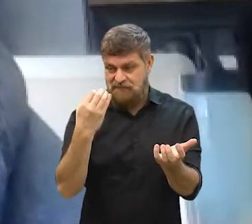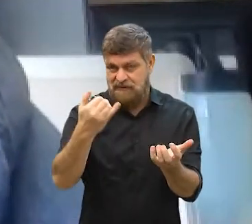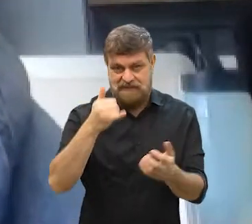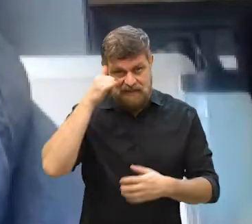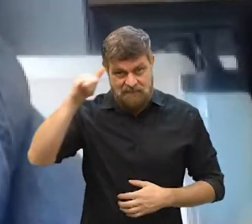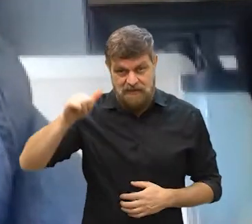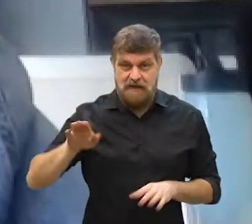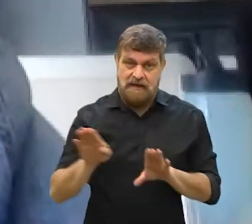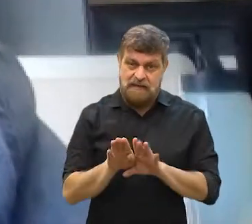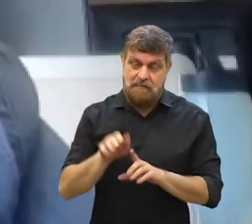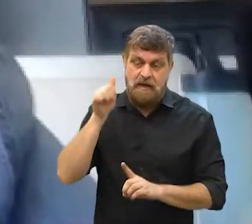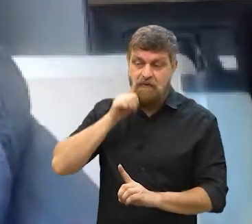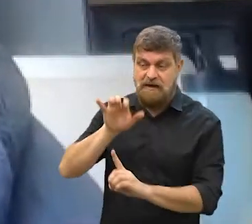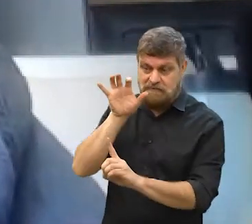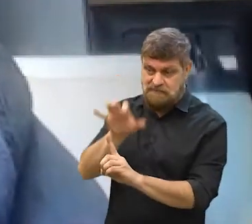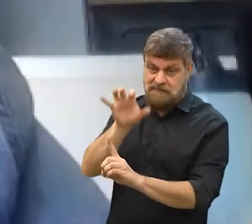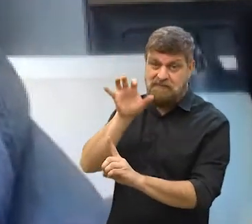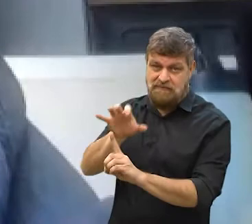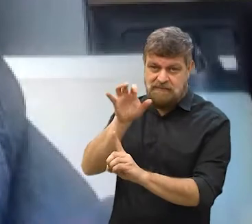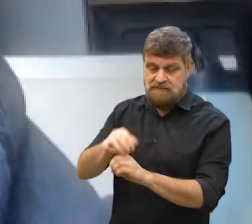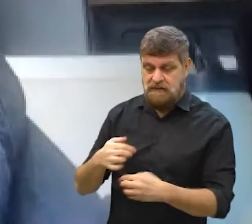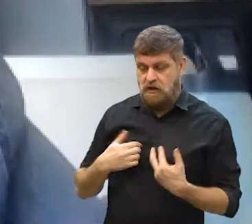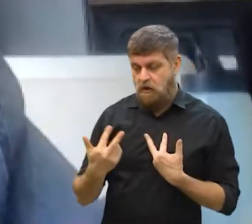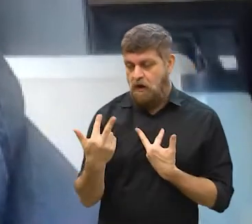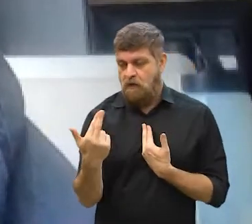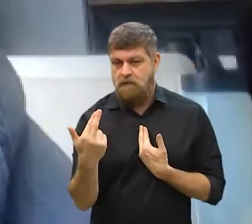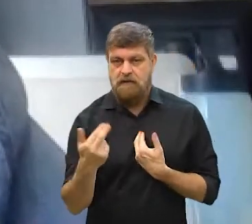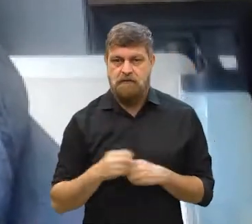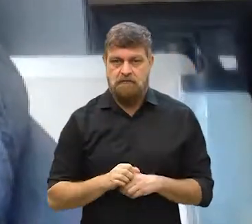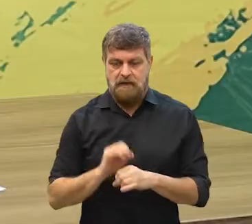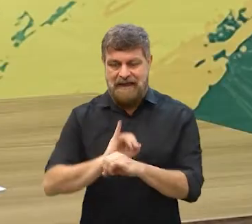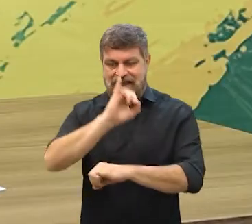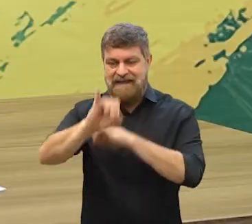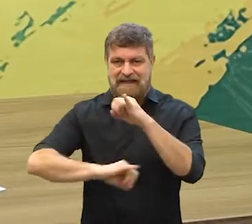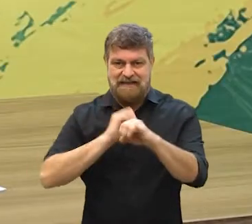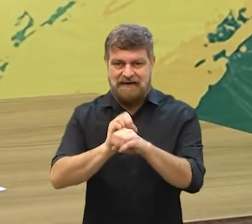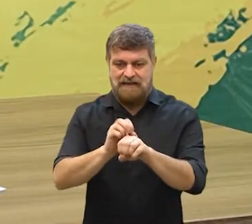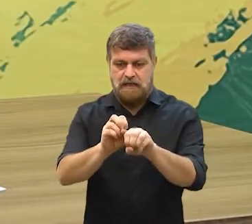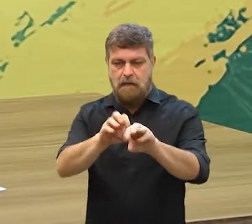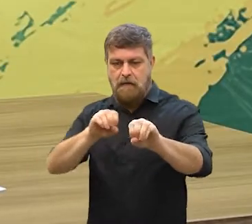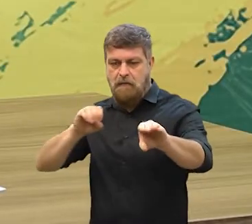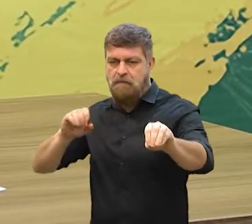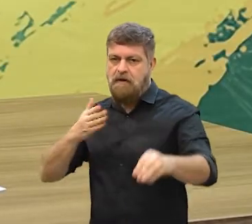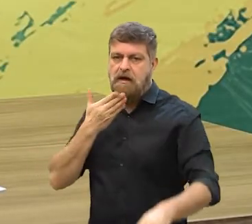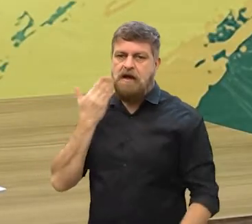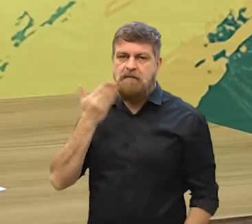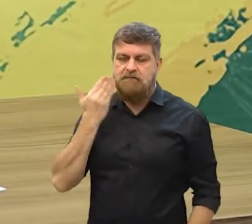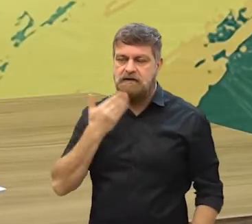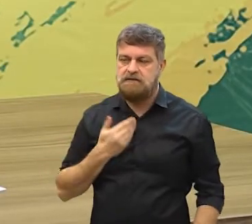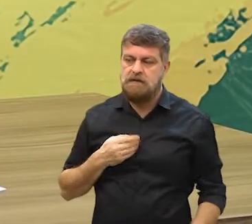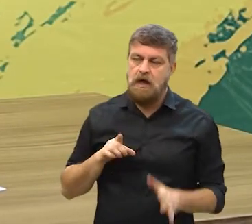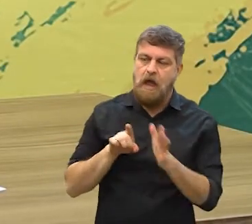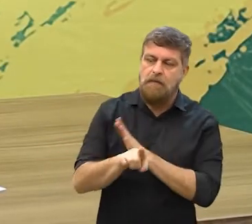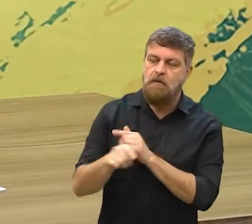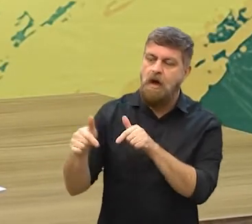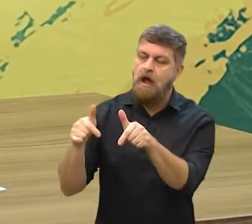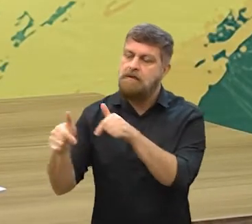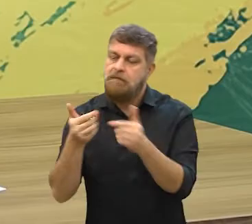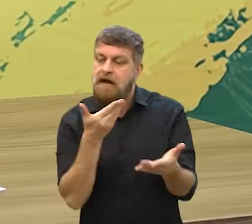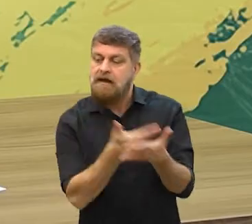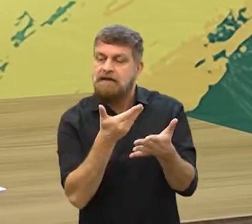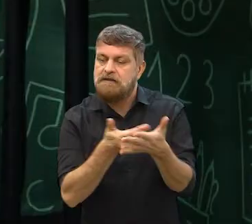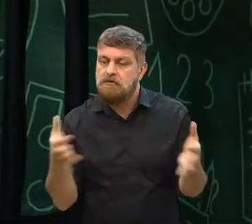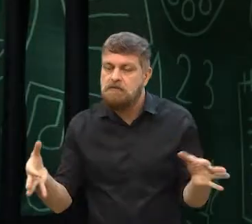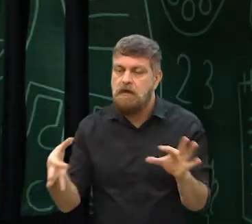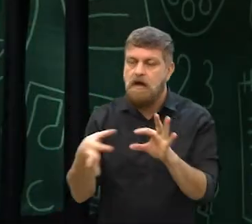muitas mulheres também, assim como eu, a facilidade do online. Como que você consegue conciliar o seu trabalho, os